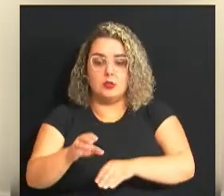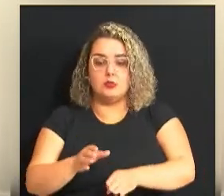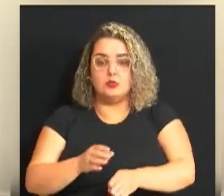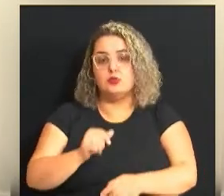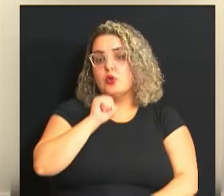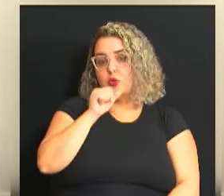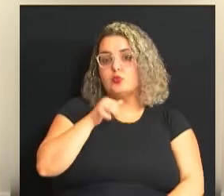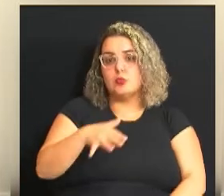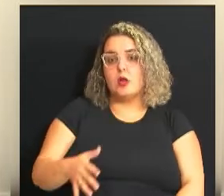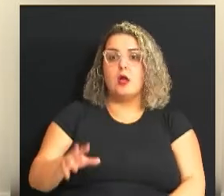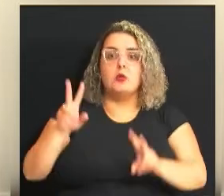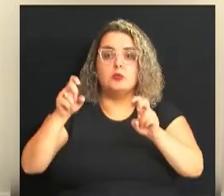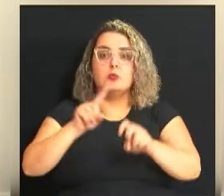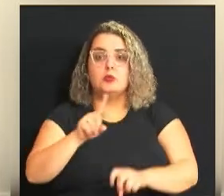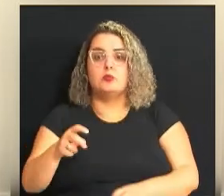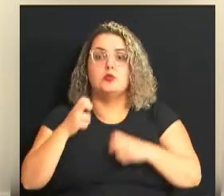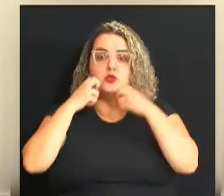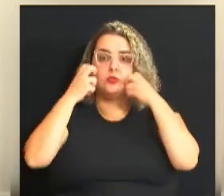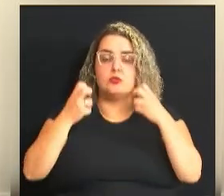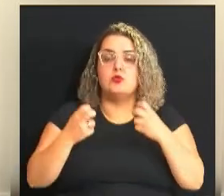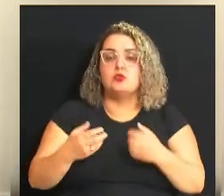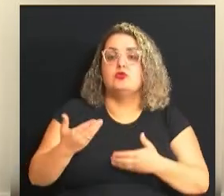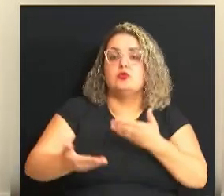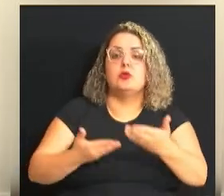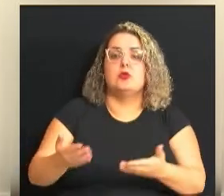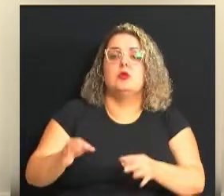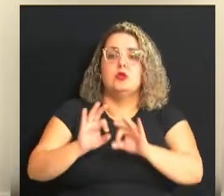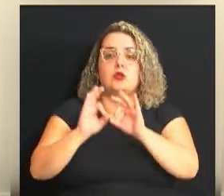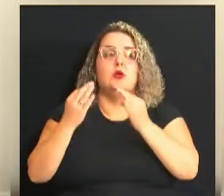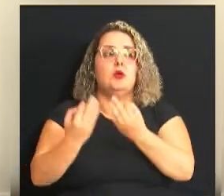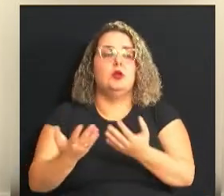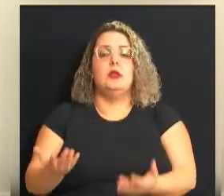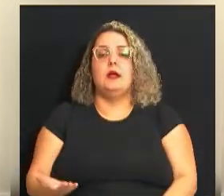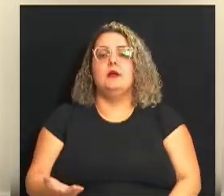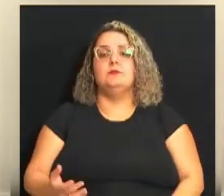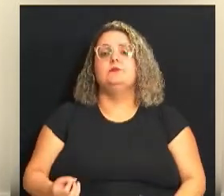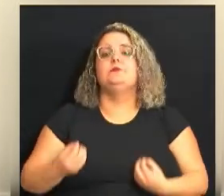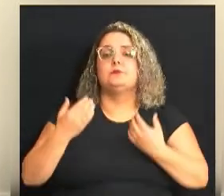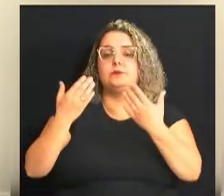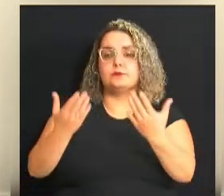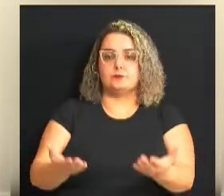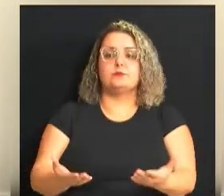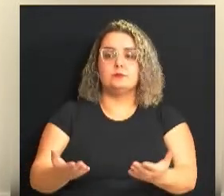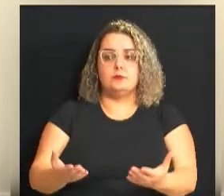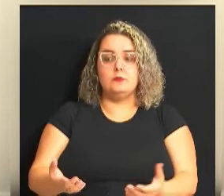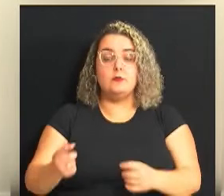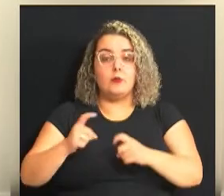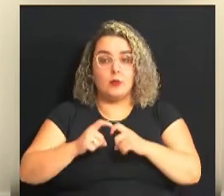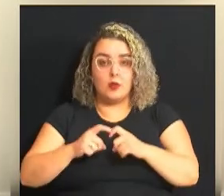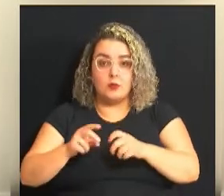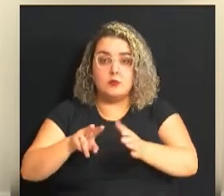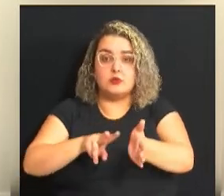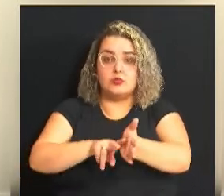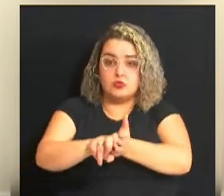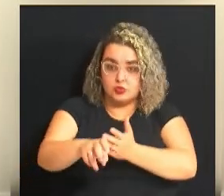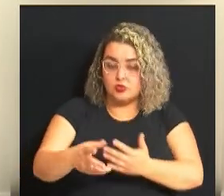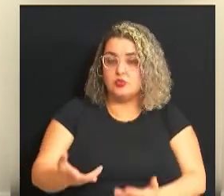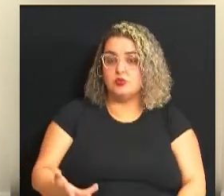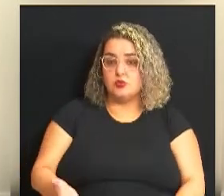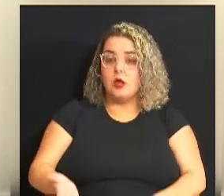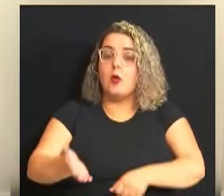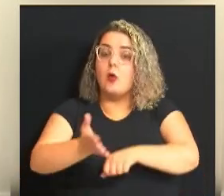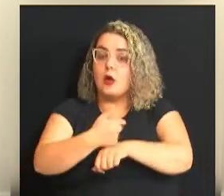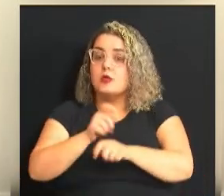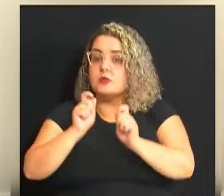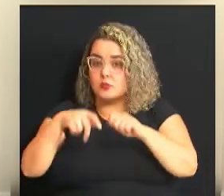ter vergonha de ser tratado nas famílias. É preciso ser levado ao médico para fazer o diagnóstico quanto antes